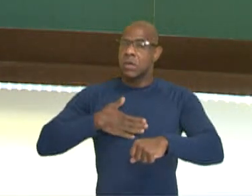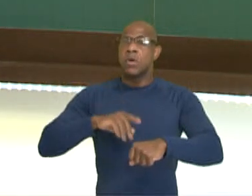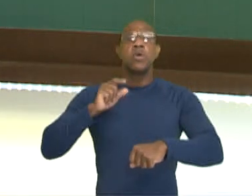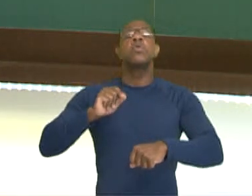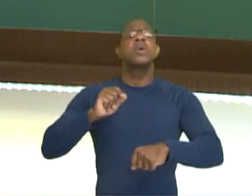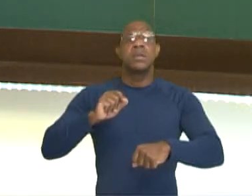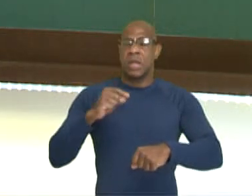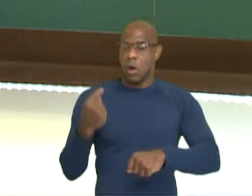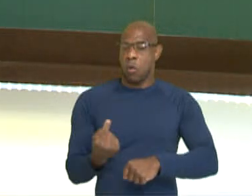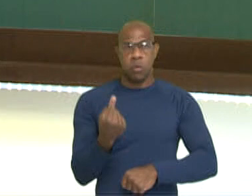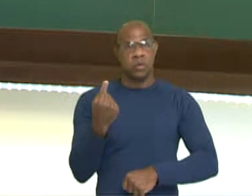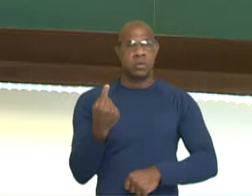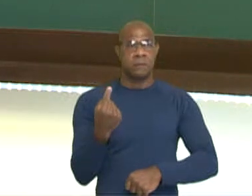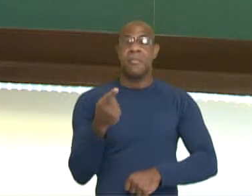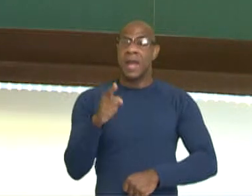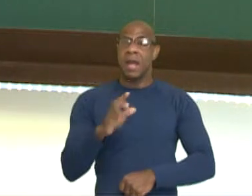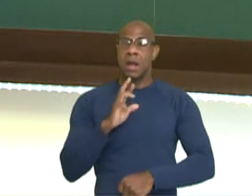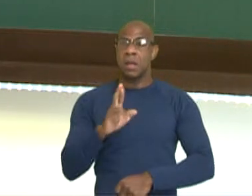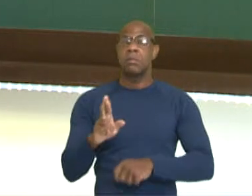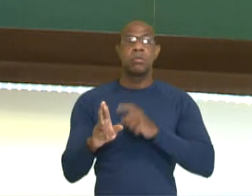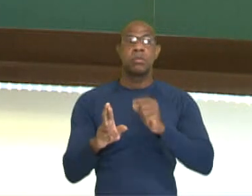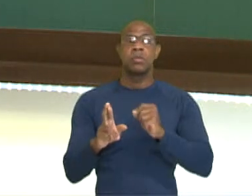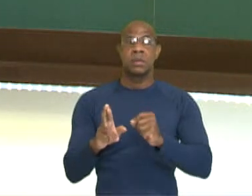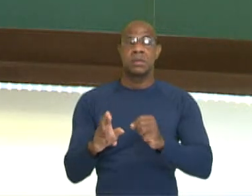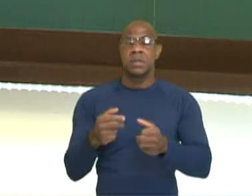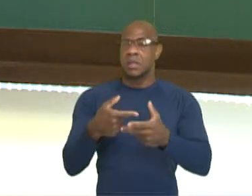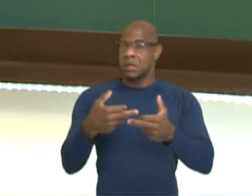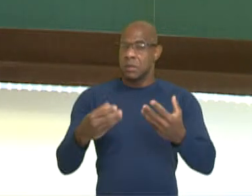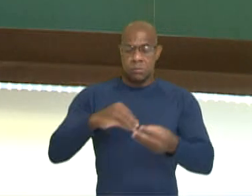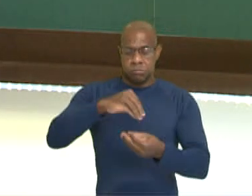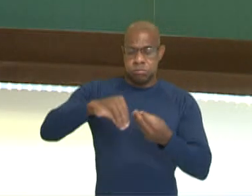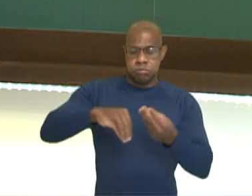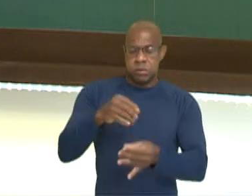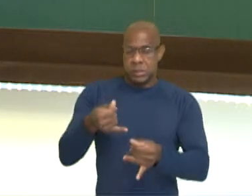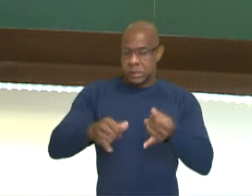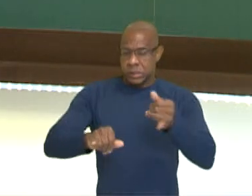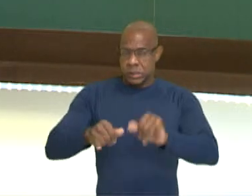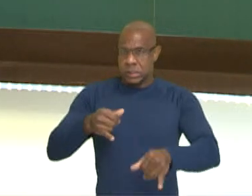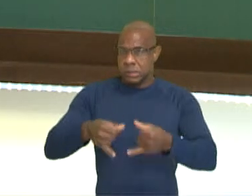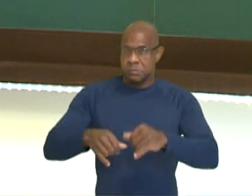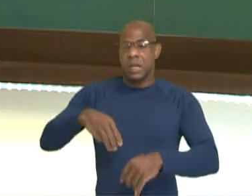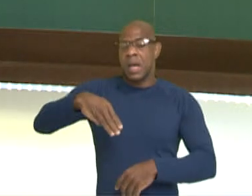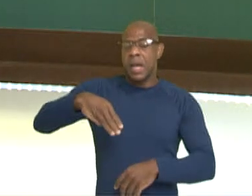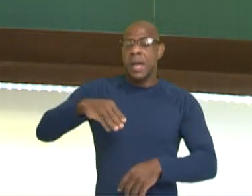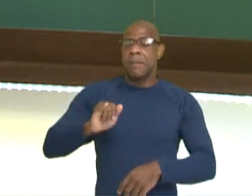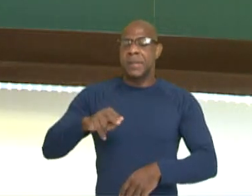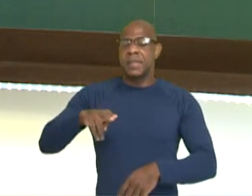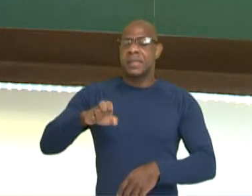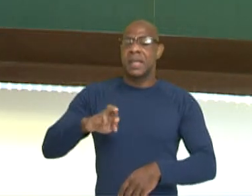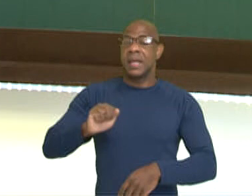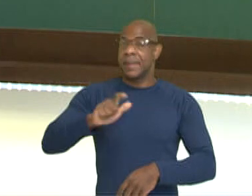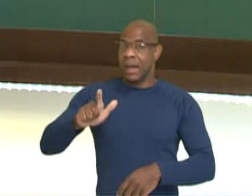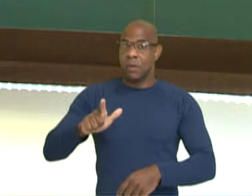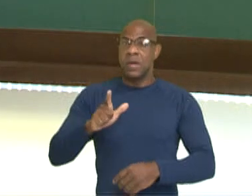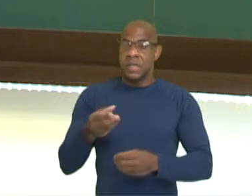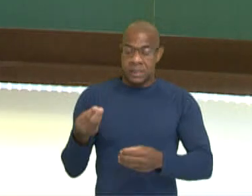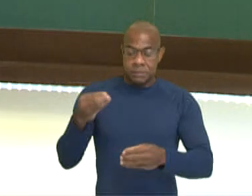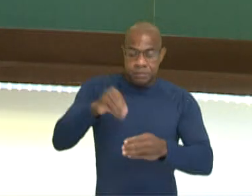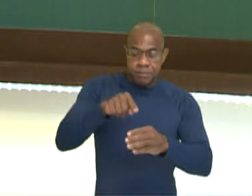coisa única. Ela é o resultado de compostos químicos e minerais que dá a ela uma